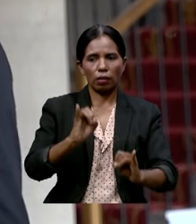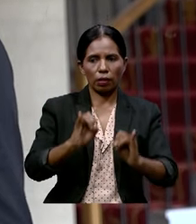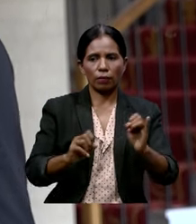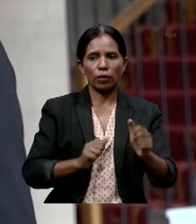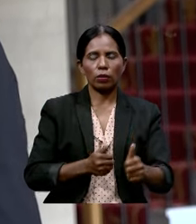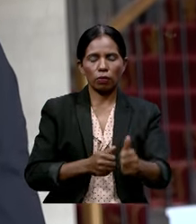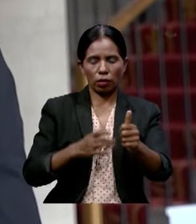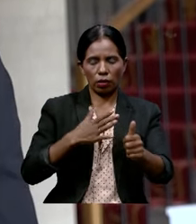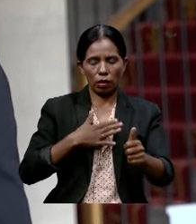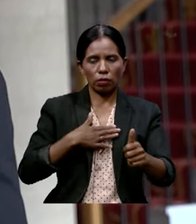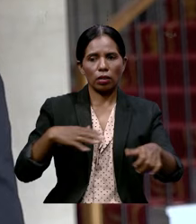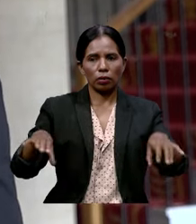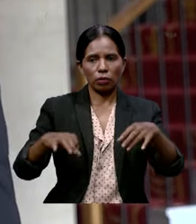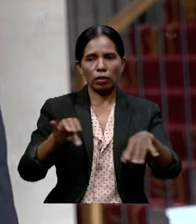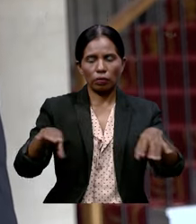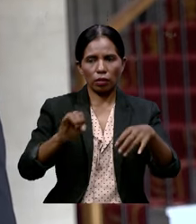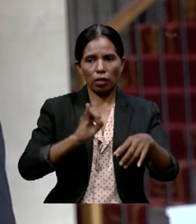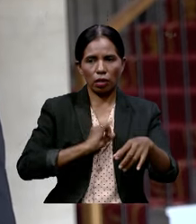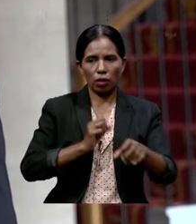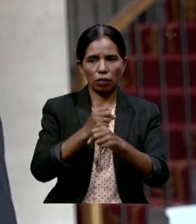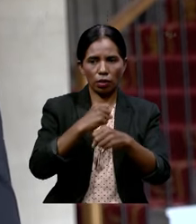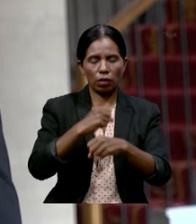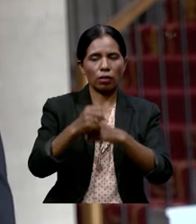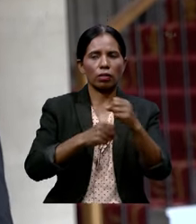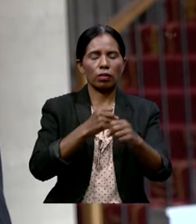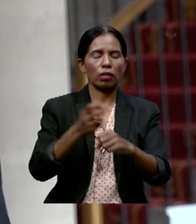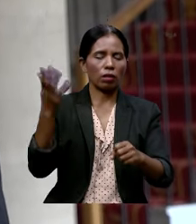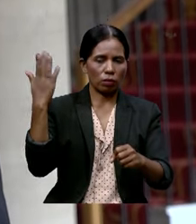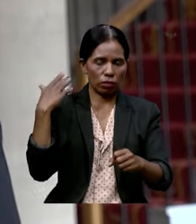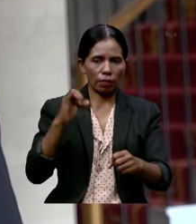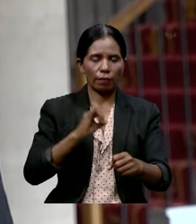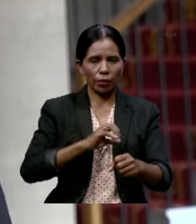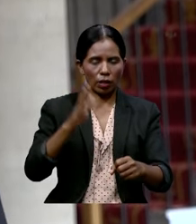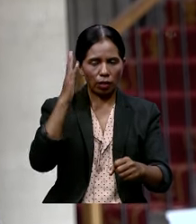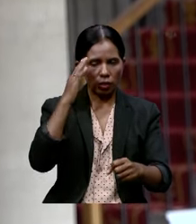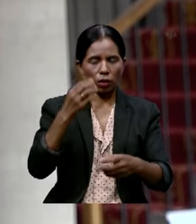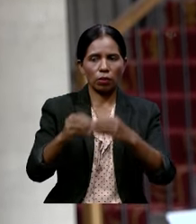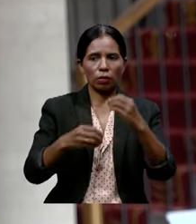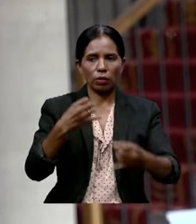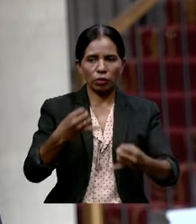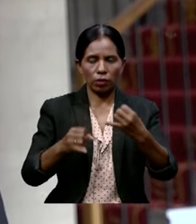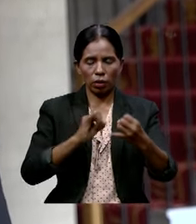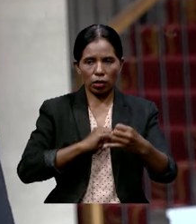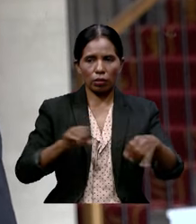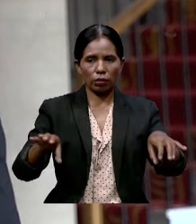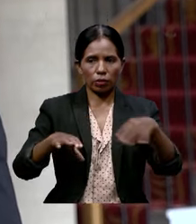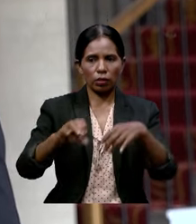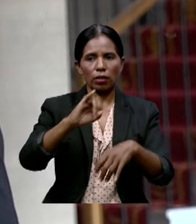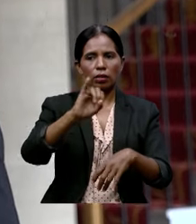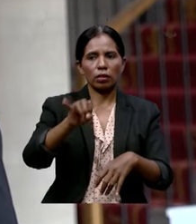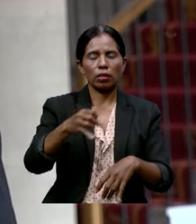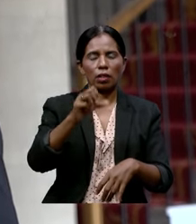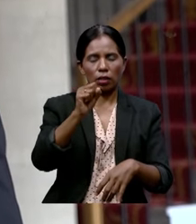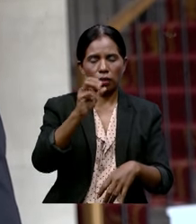na experiência serviço no bem ao halo e financeira livre, no nosso conhecimento se área justiça no bem, antes não o serviço ia de SMP, a minha